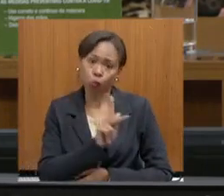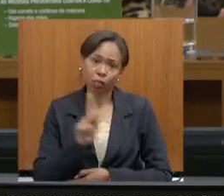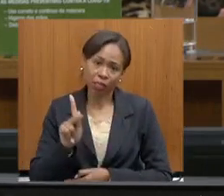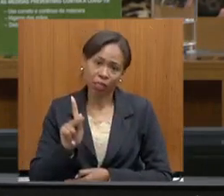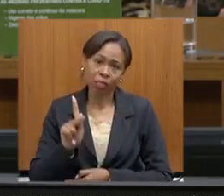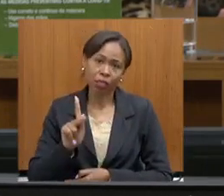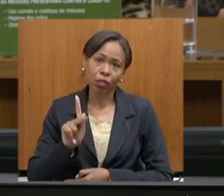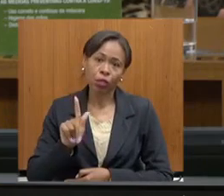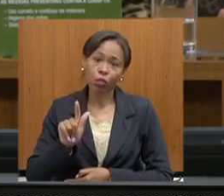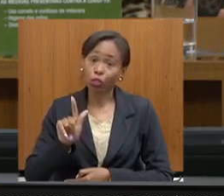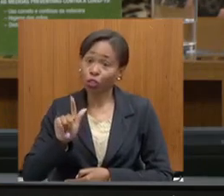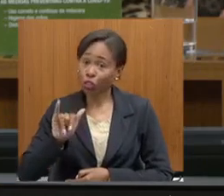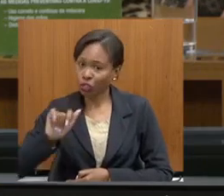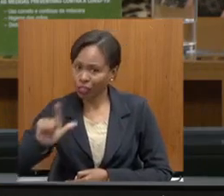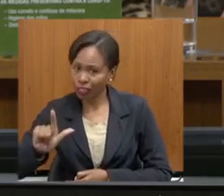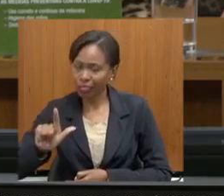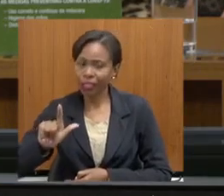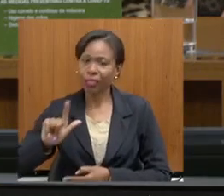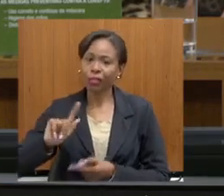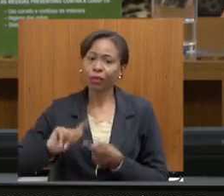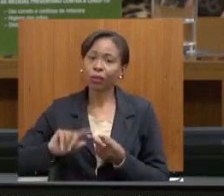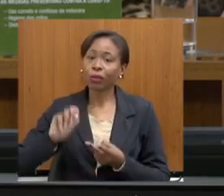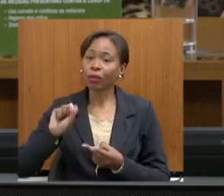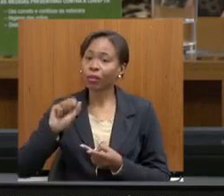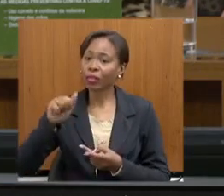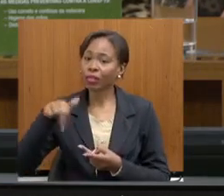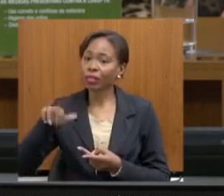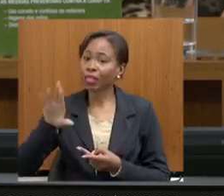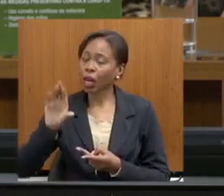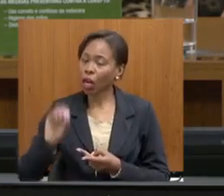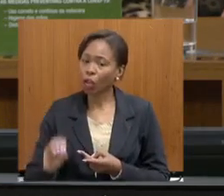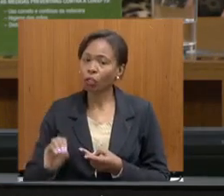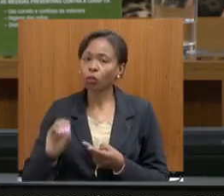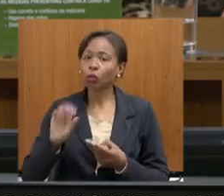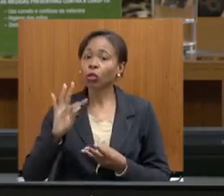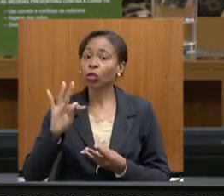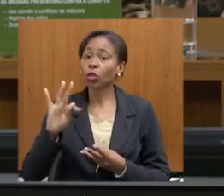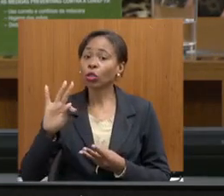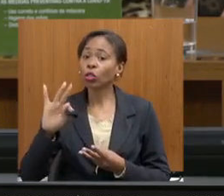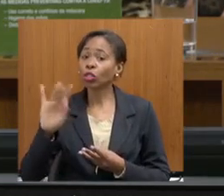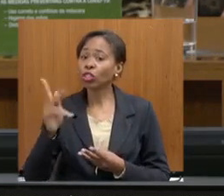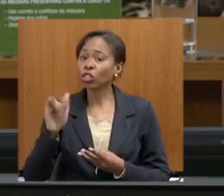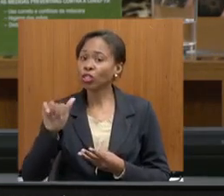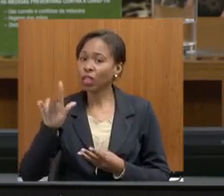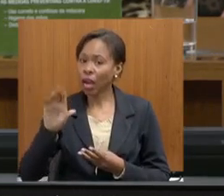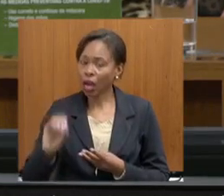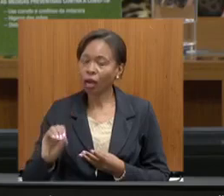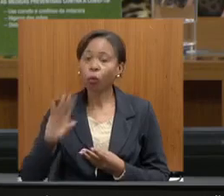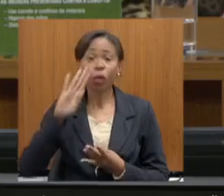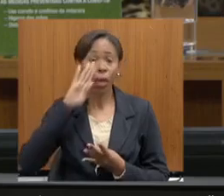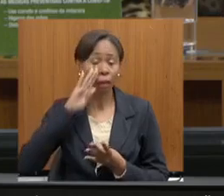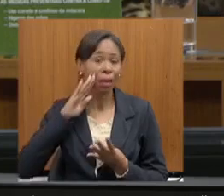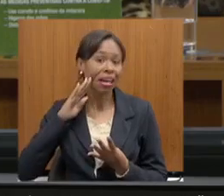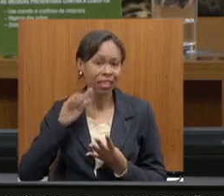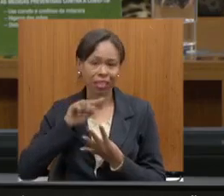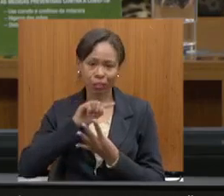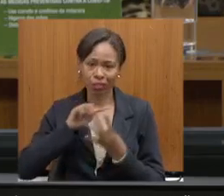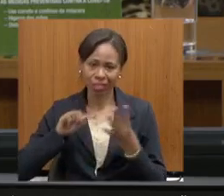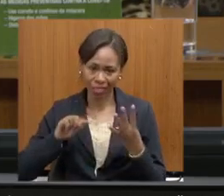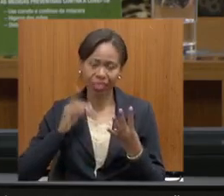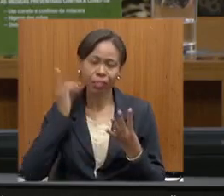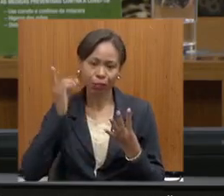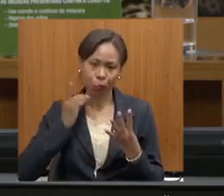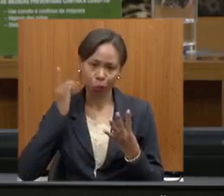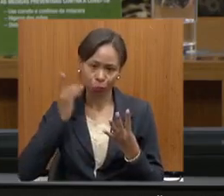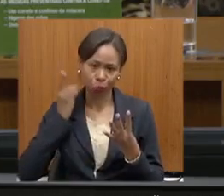deputado.do Pereira Deputado Coronel Sandro Deputado Thiago Cotta e deputado a Beatriz Cerqueira ou